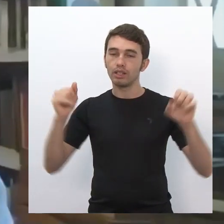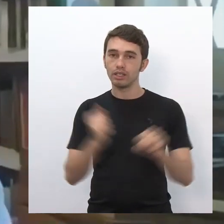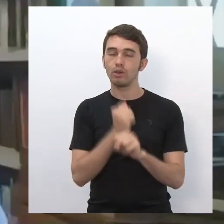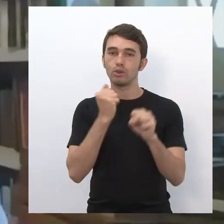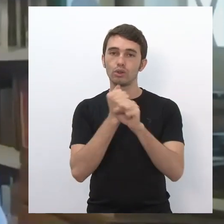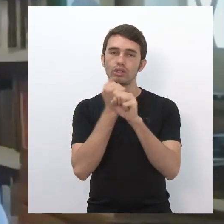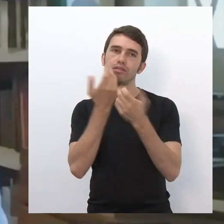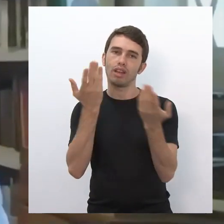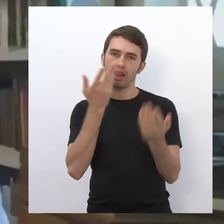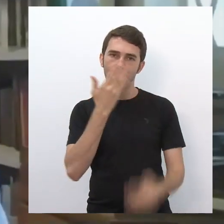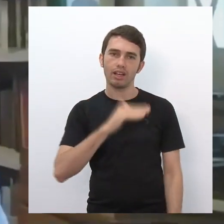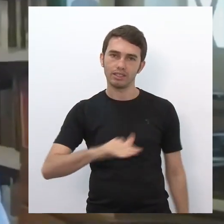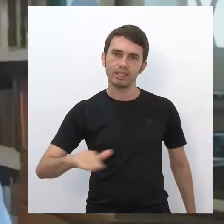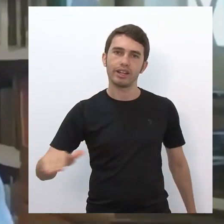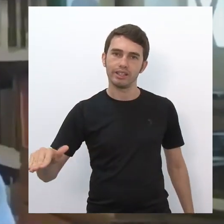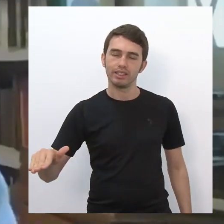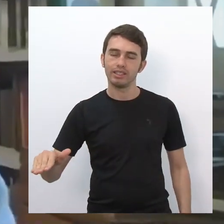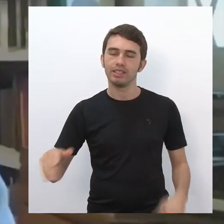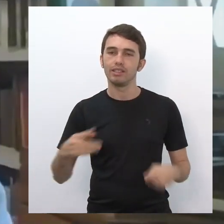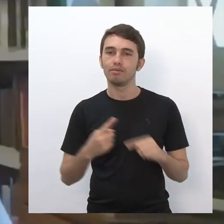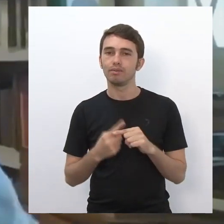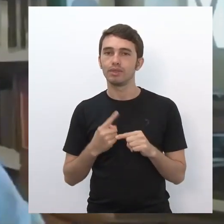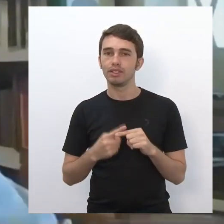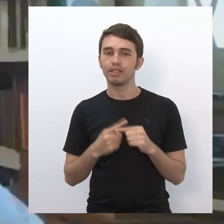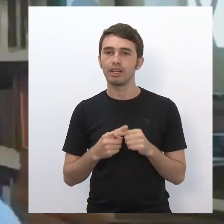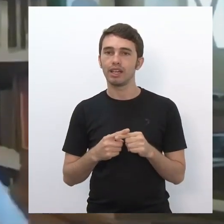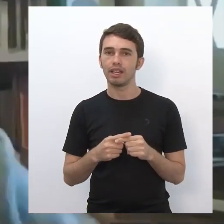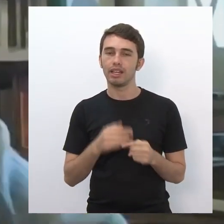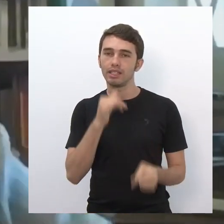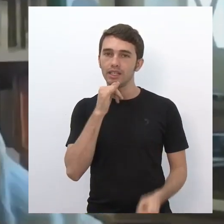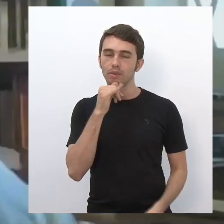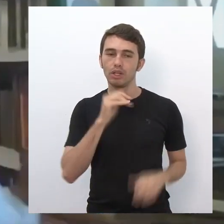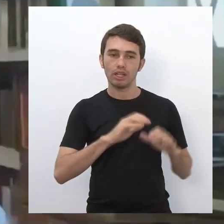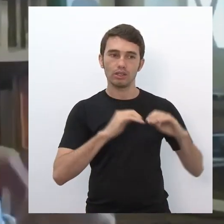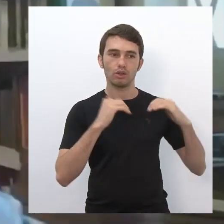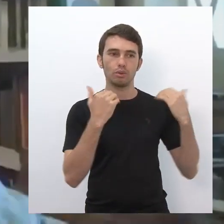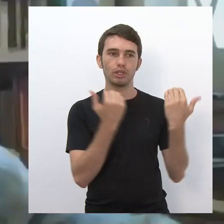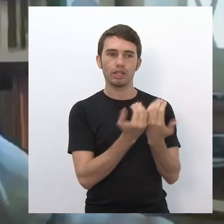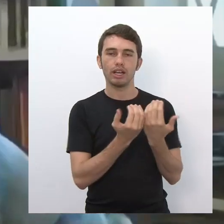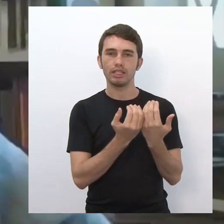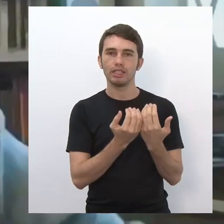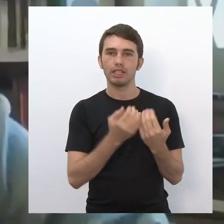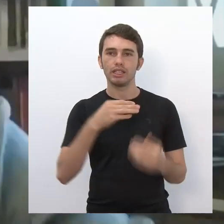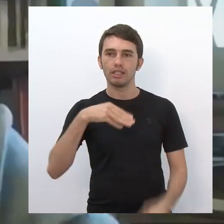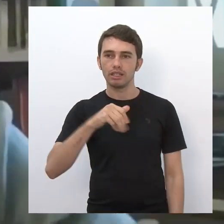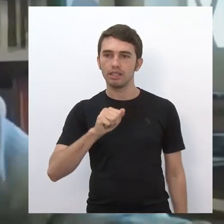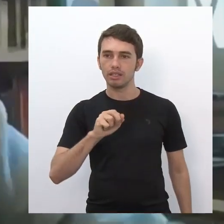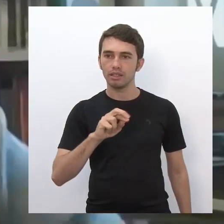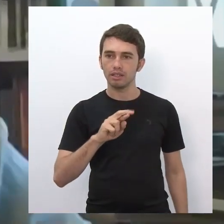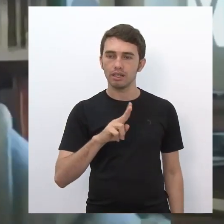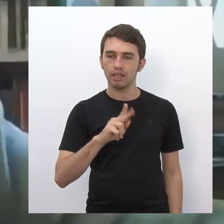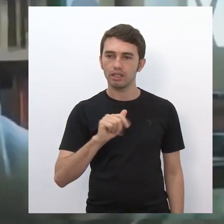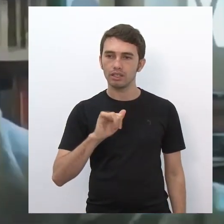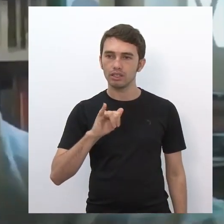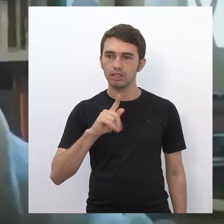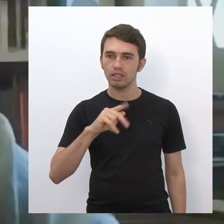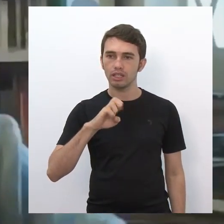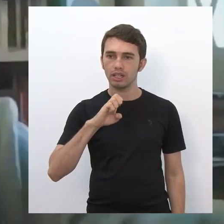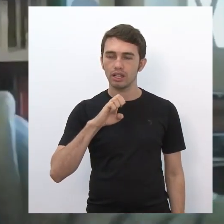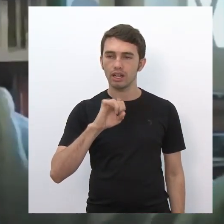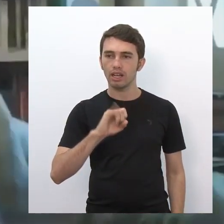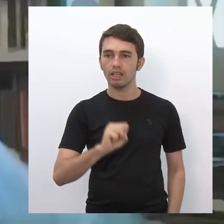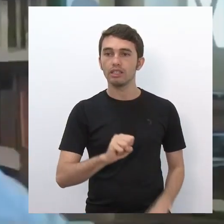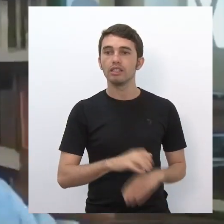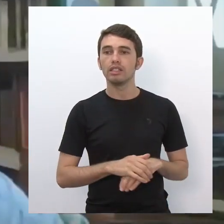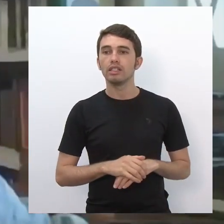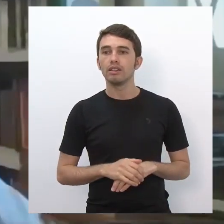as crianças, né? As crianças, por exemplo, da comunidade Isaac Nark, que é uma comunidade muito grande que